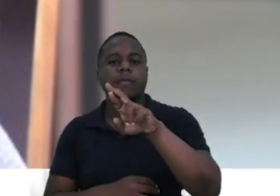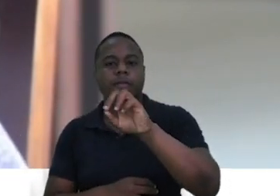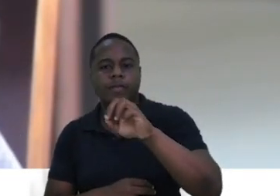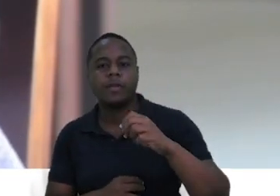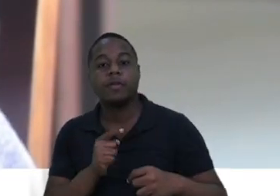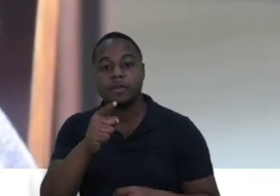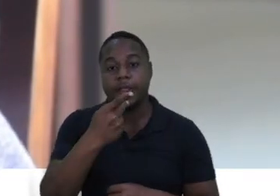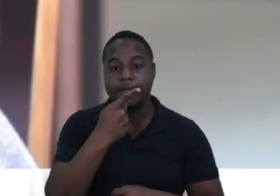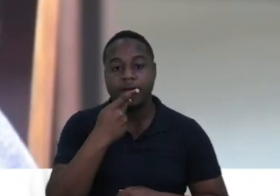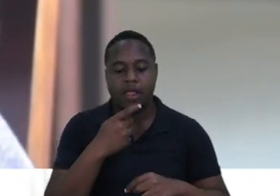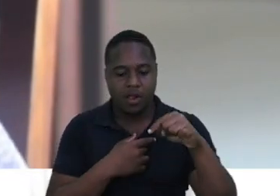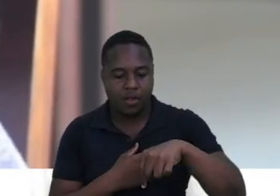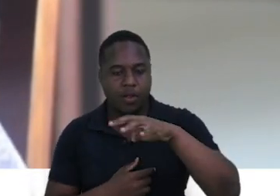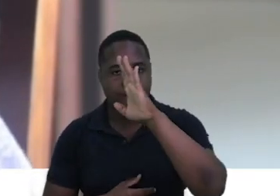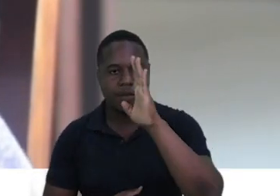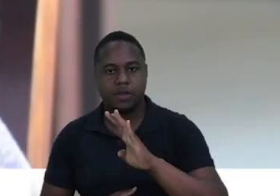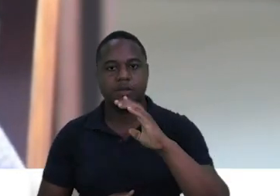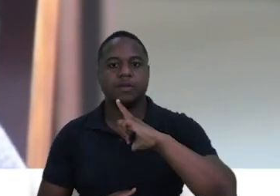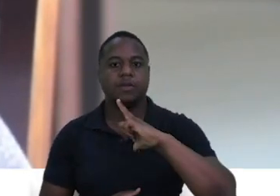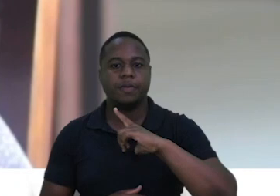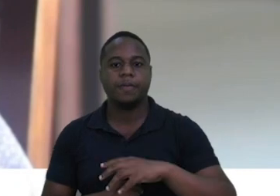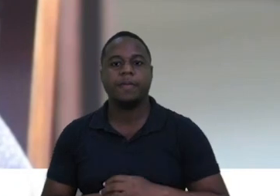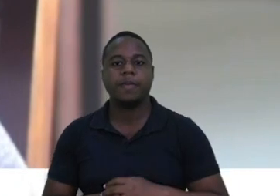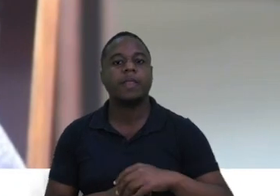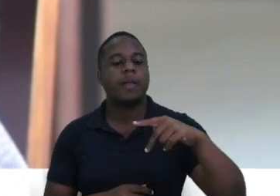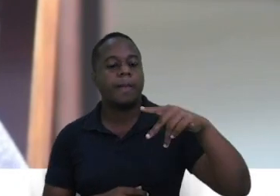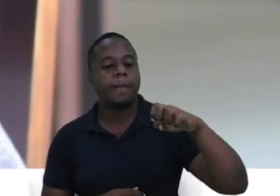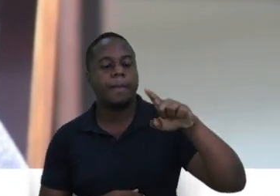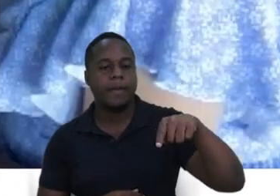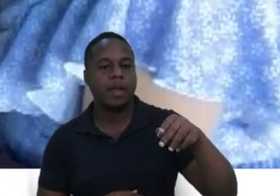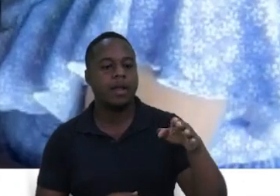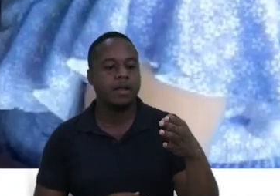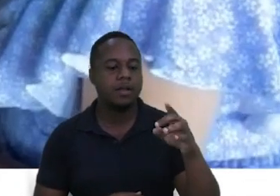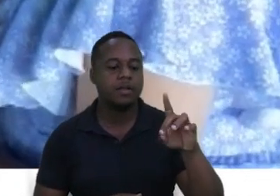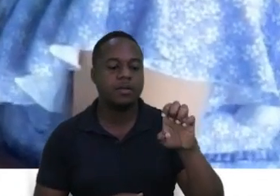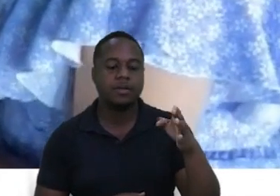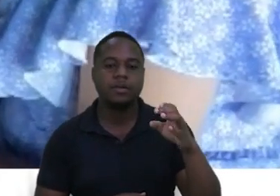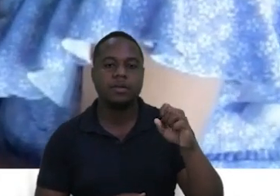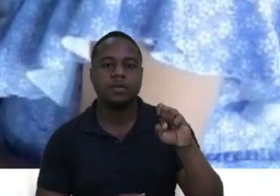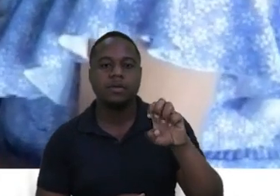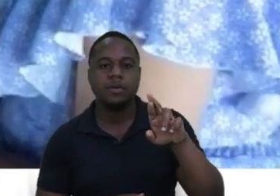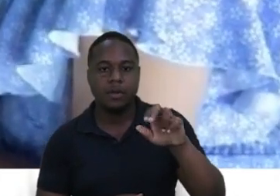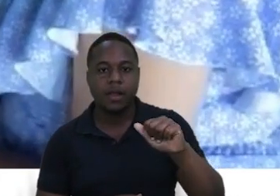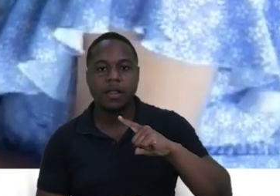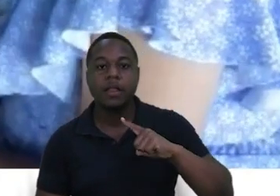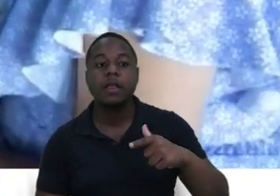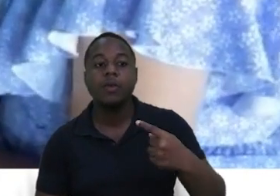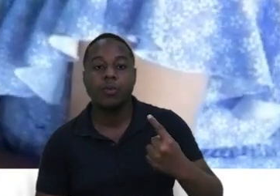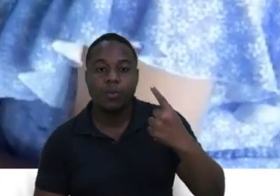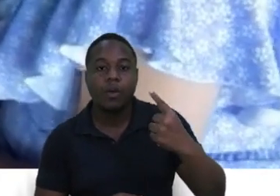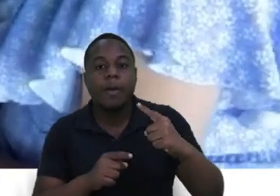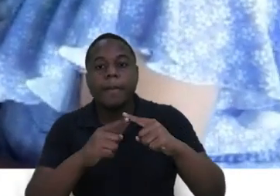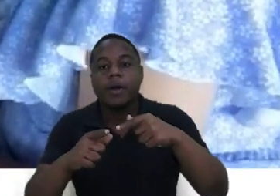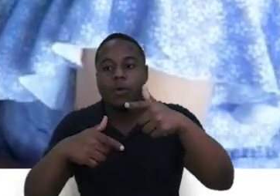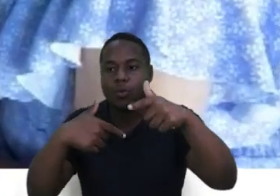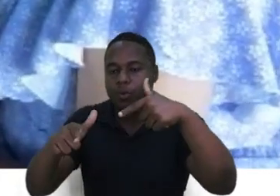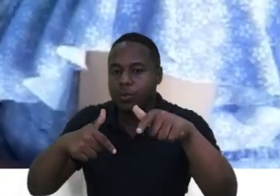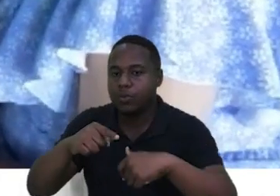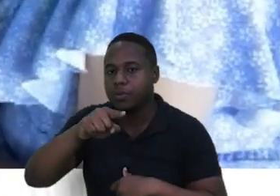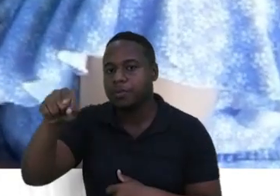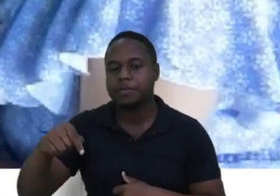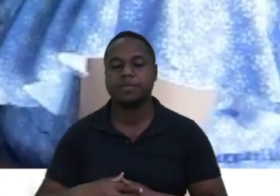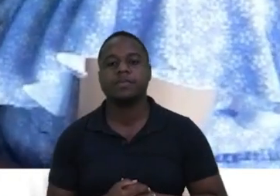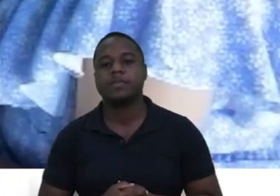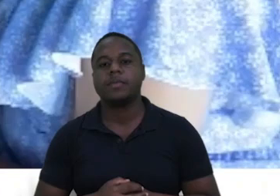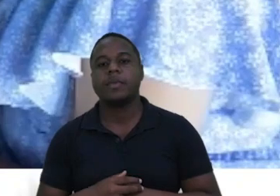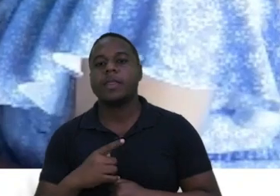no Brasil, que é o Encontro do Pé de Serra. Sim, é, né, o Itaúnas. É o FenFit, Festival